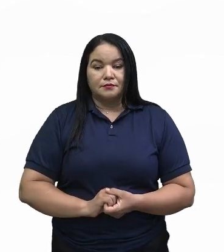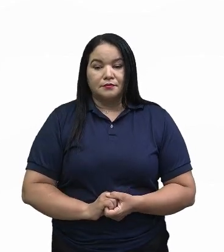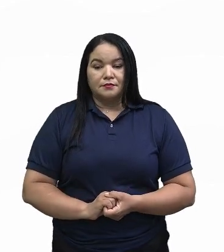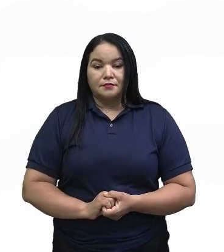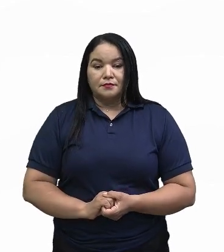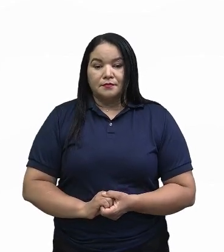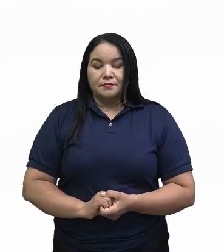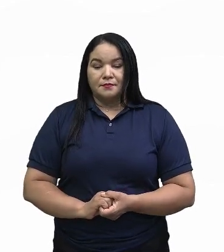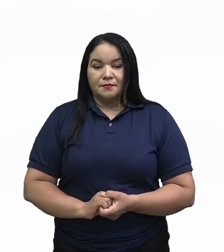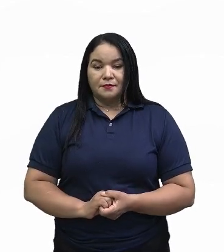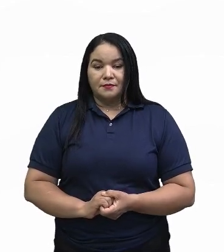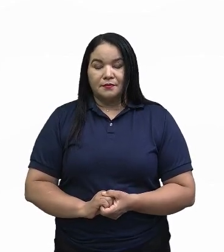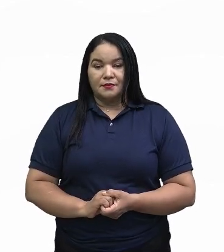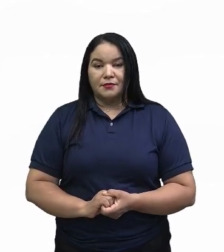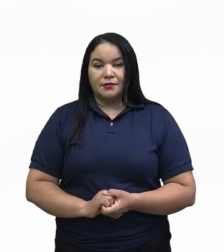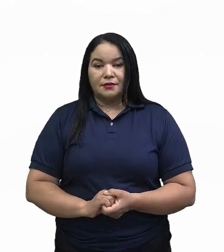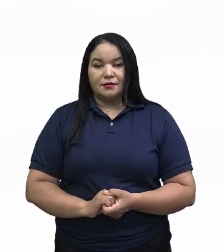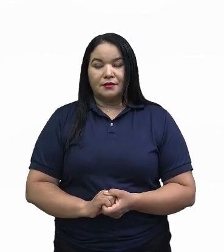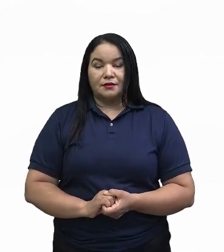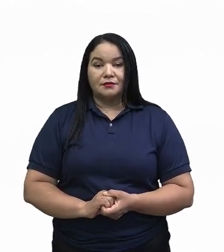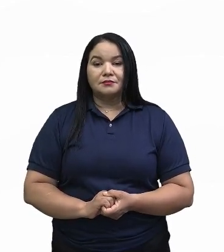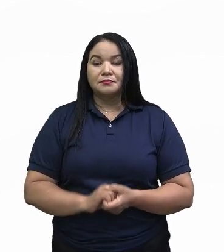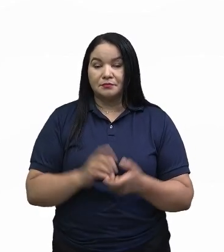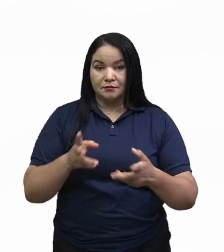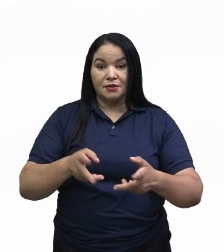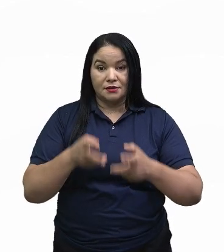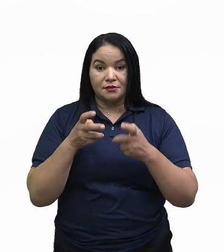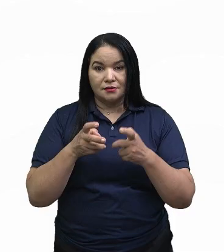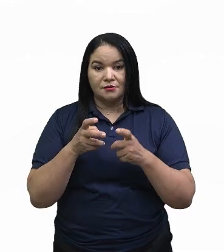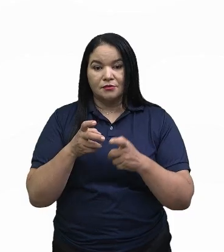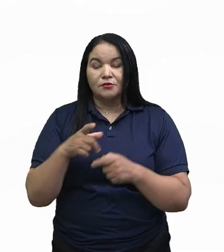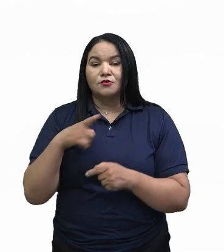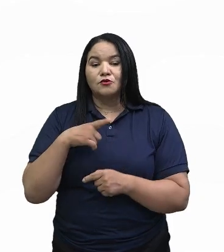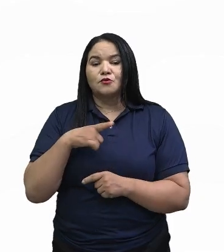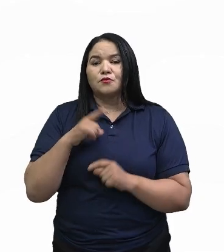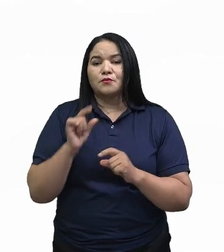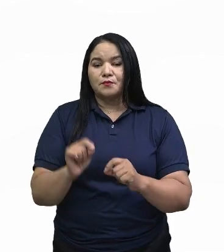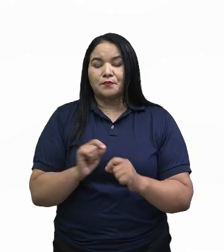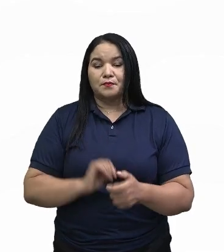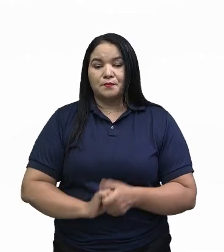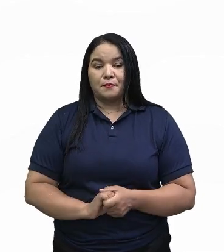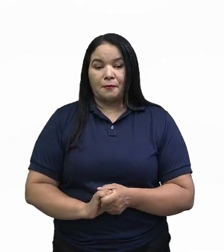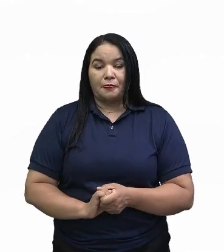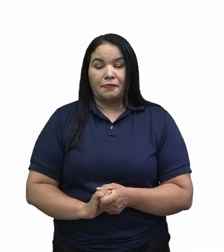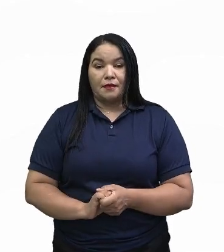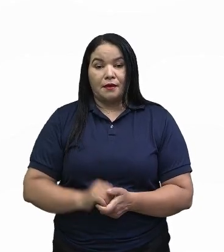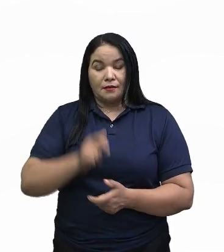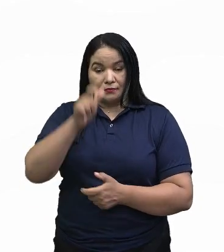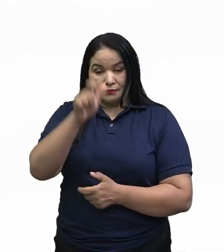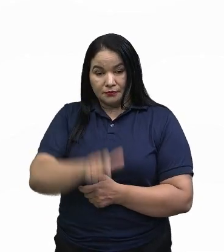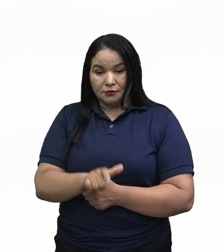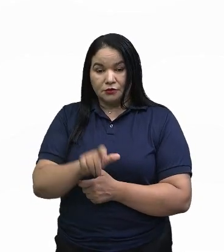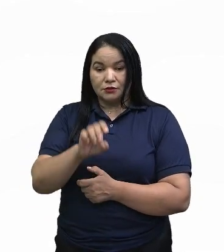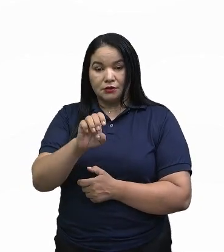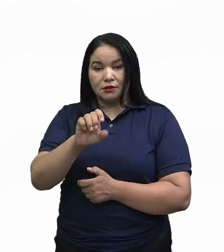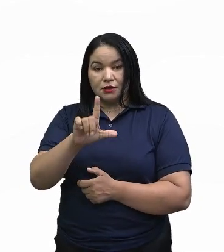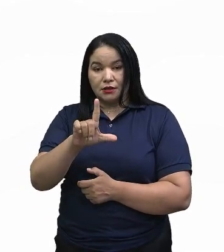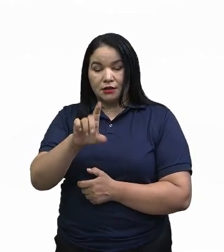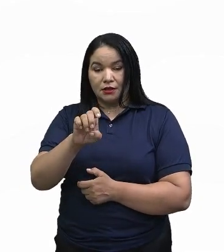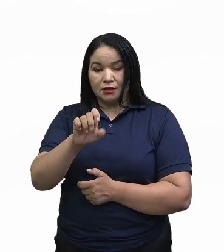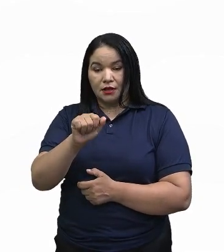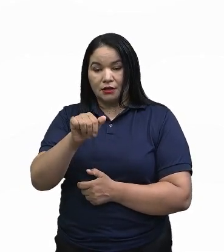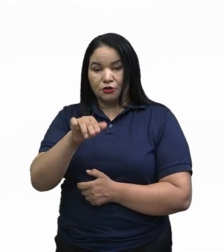cartela, em que nós percebemos, né, a Eleanor